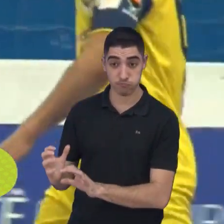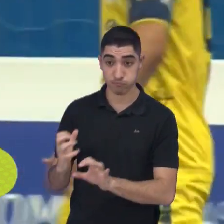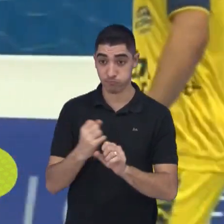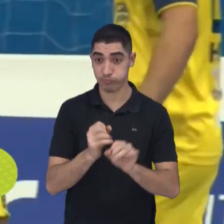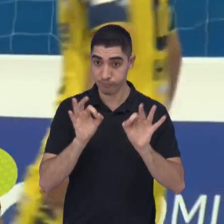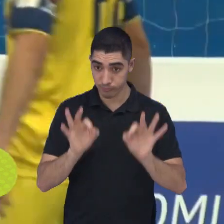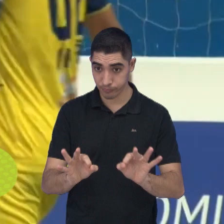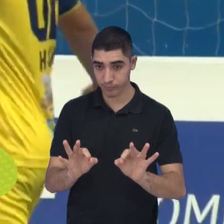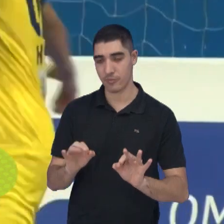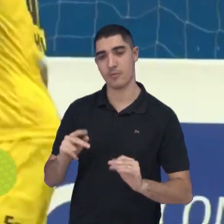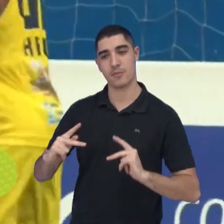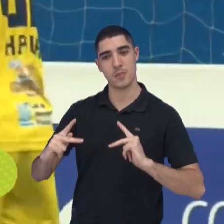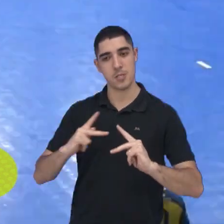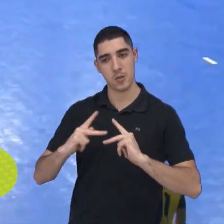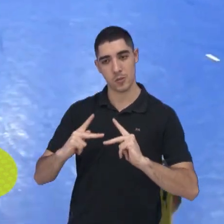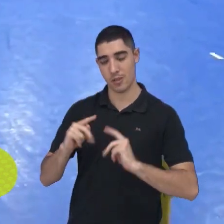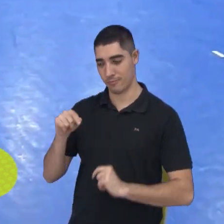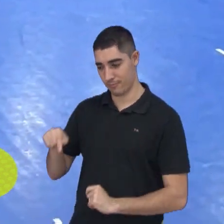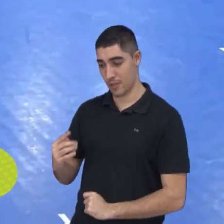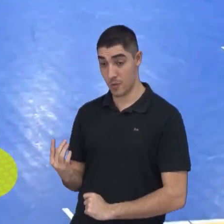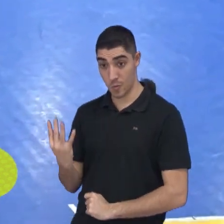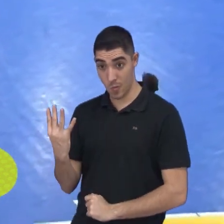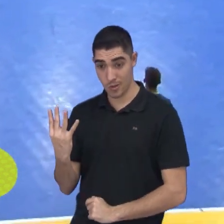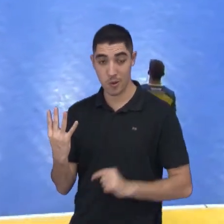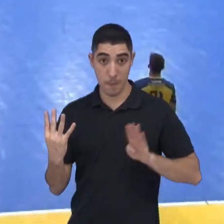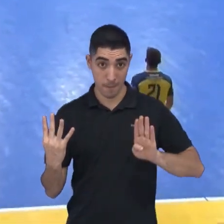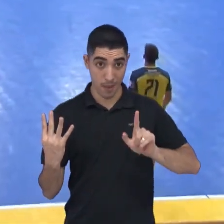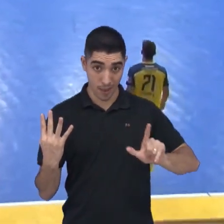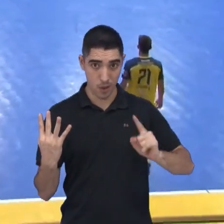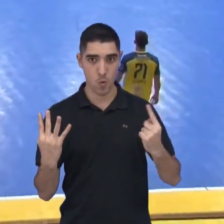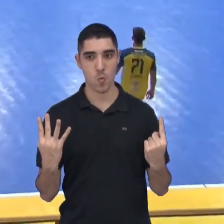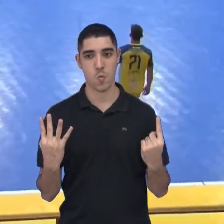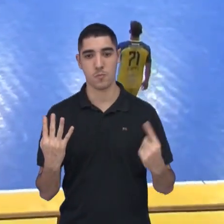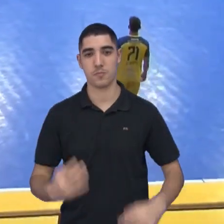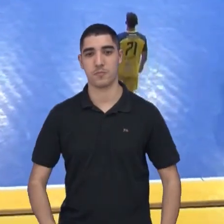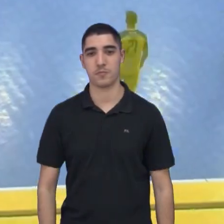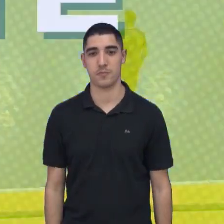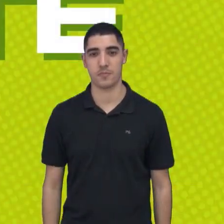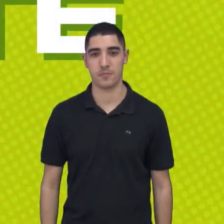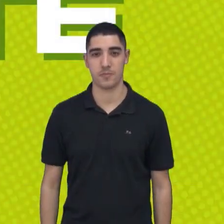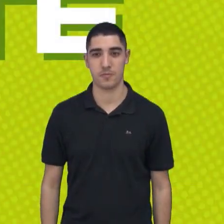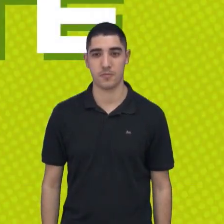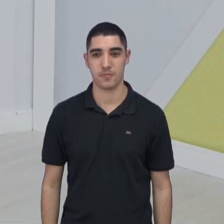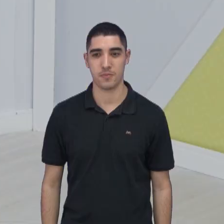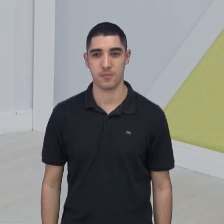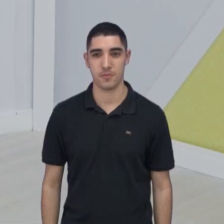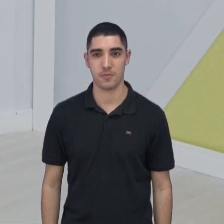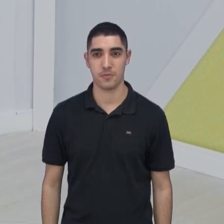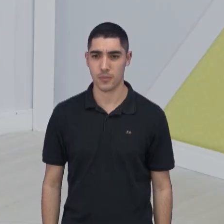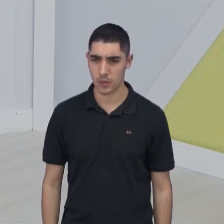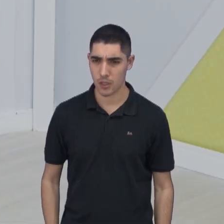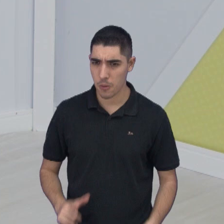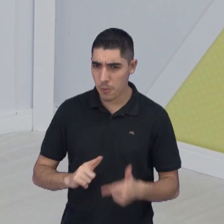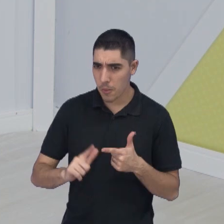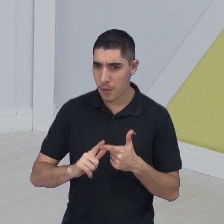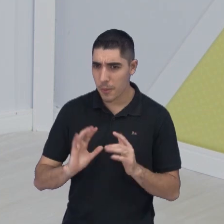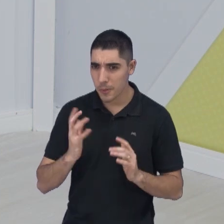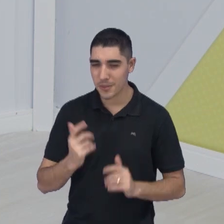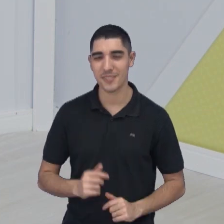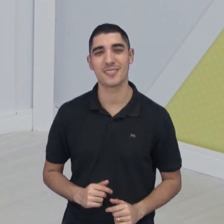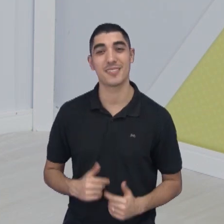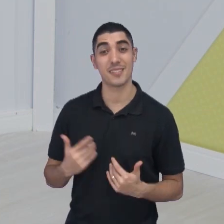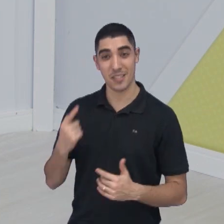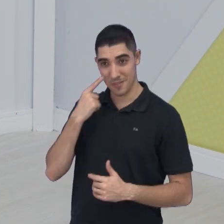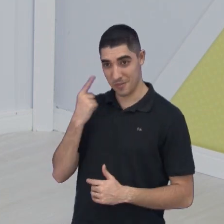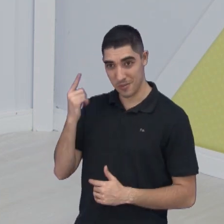placar, final no ginásio Tênis Clube. São José 4, Blumenau 1. Deu treta no final? Pois é, Brunão, o São José